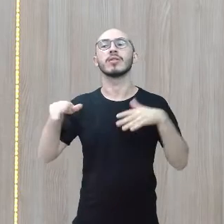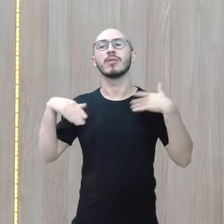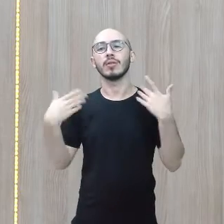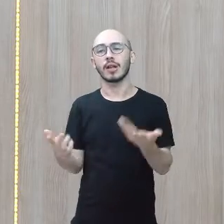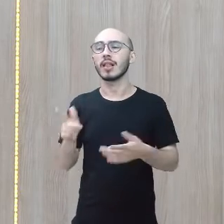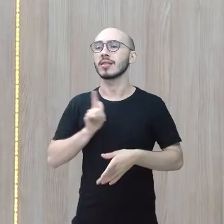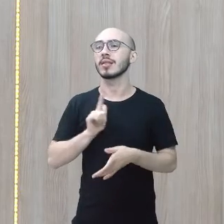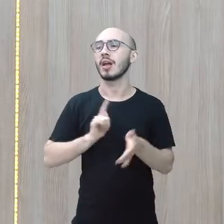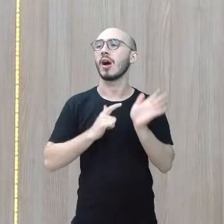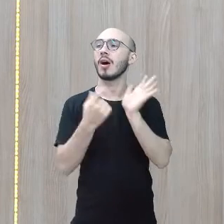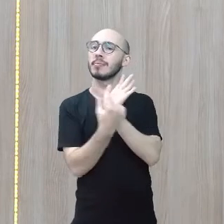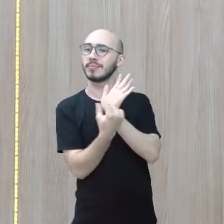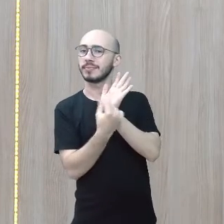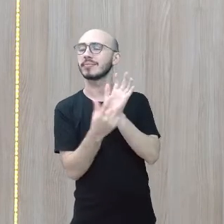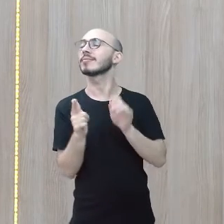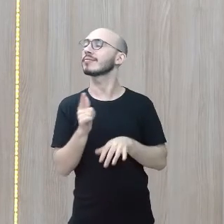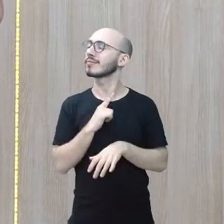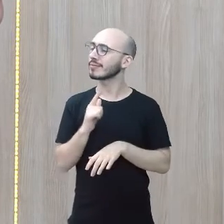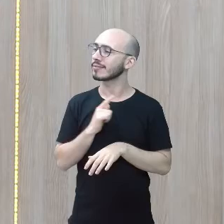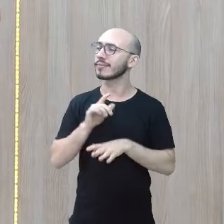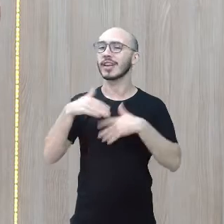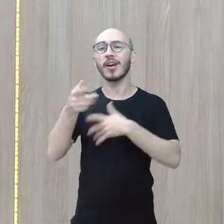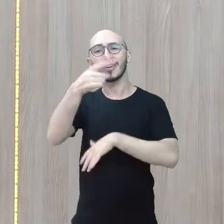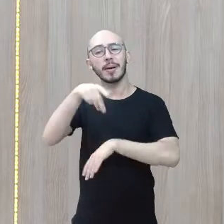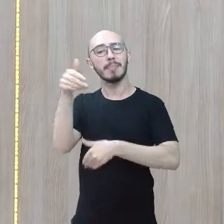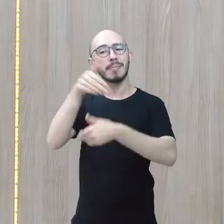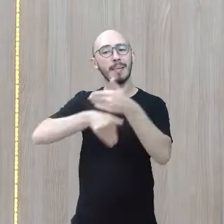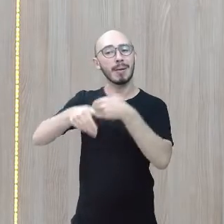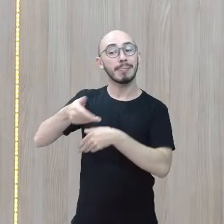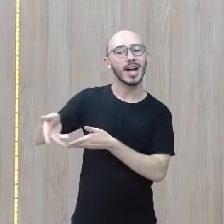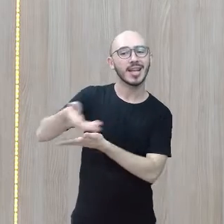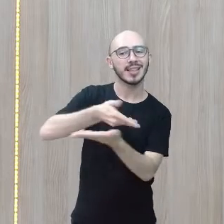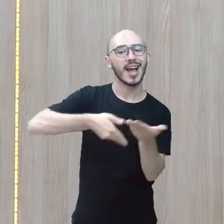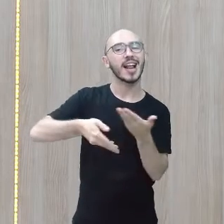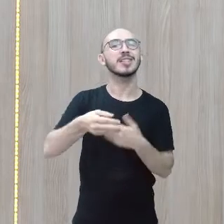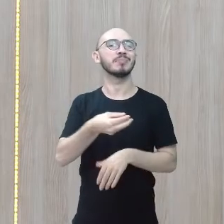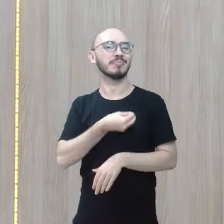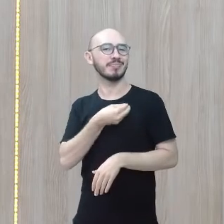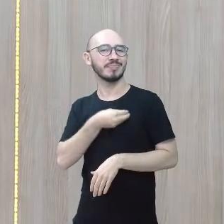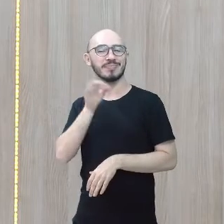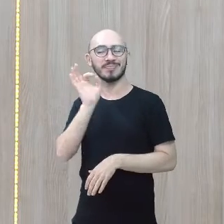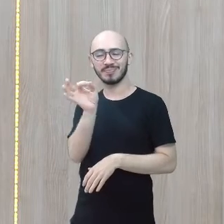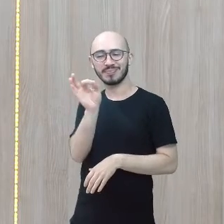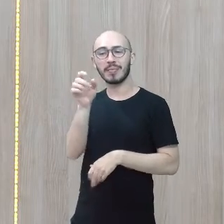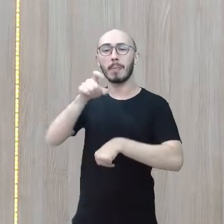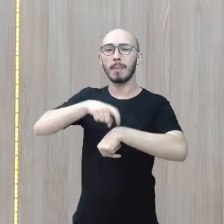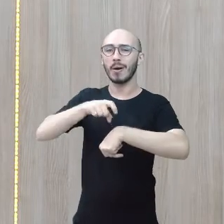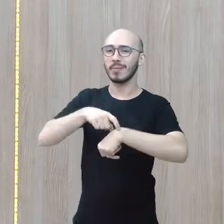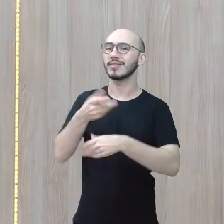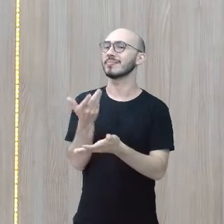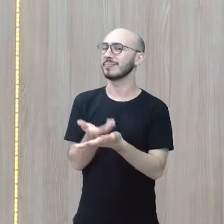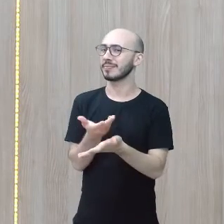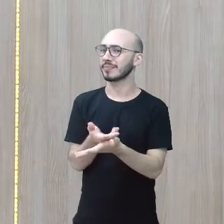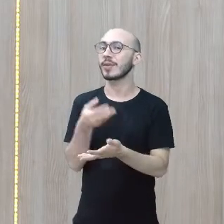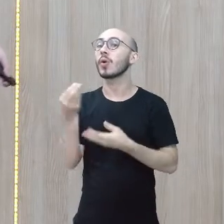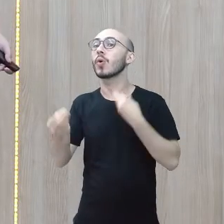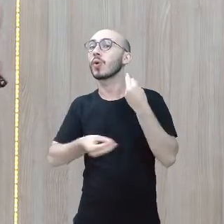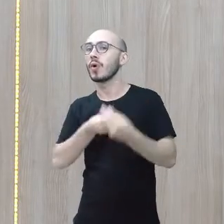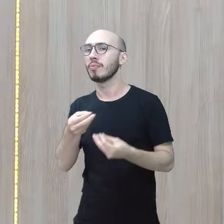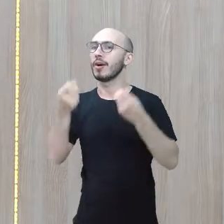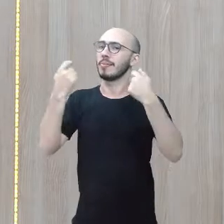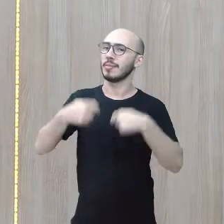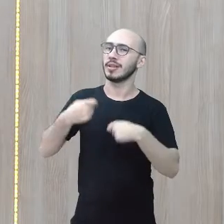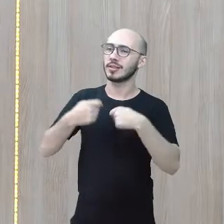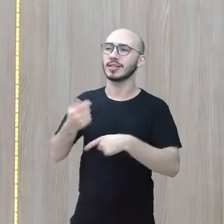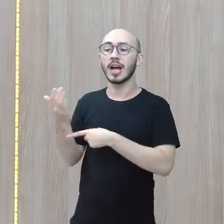o funcionamento do aplicativo, para que você consiga interagir ao vivo no momento da nossa aula, tá? Para isso eu preciso sempre